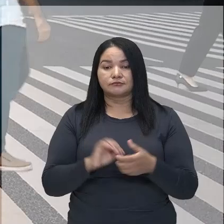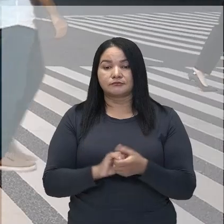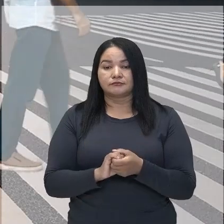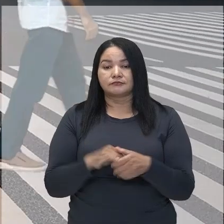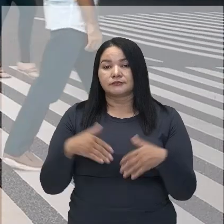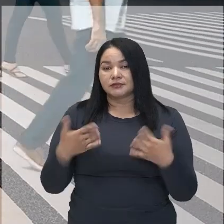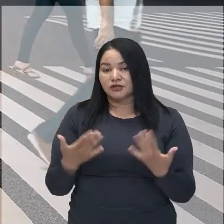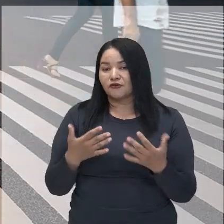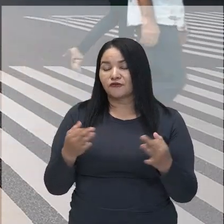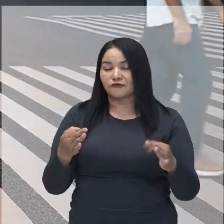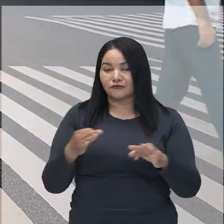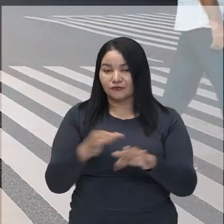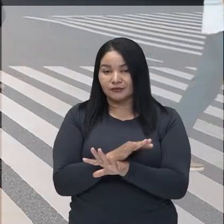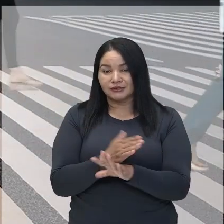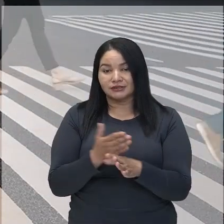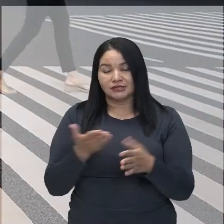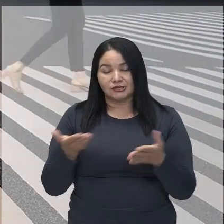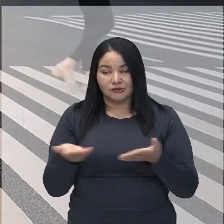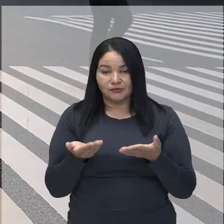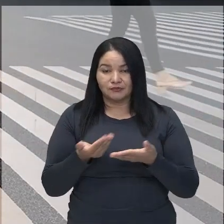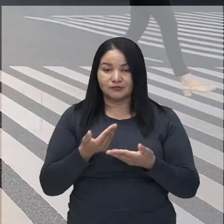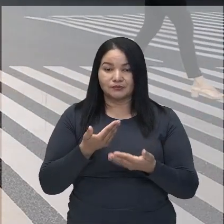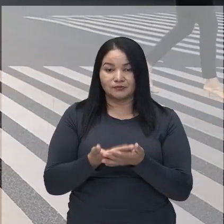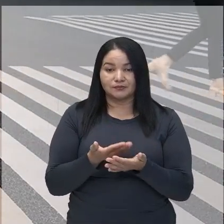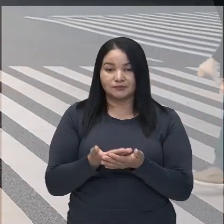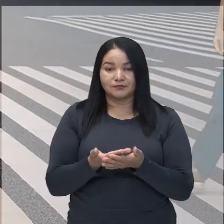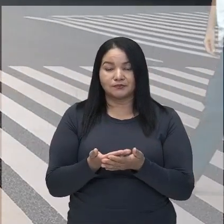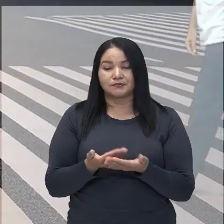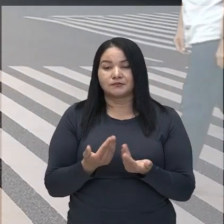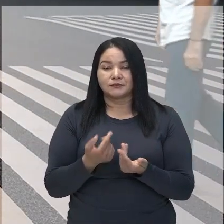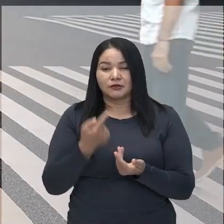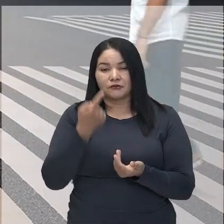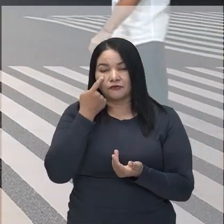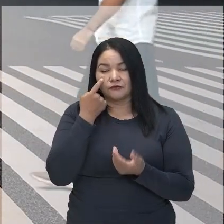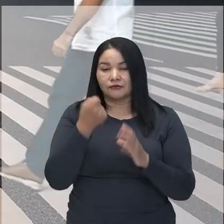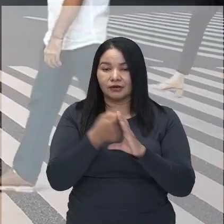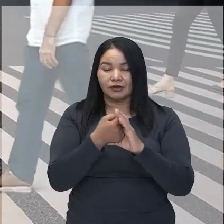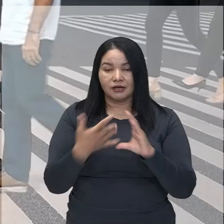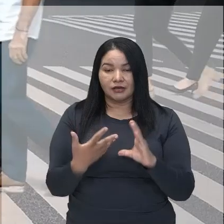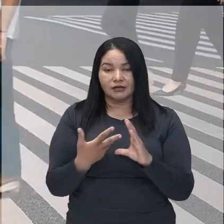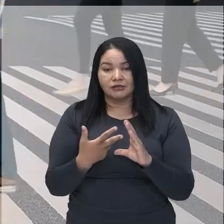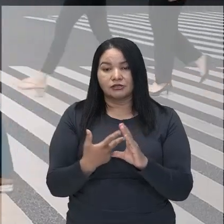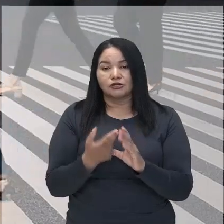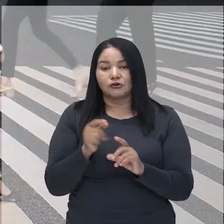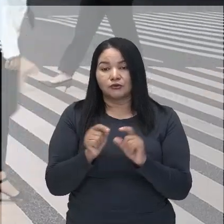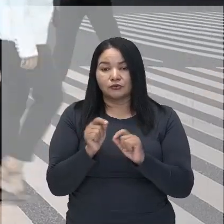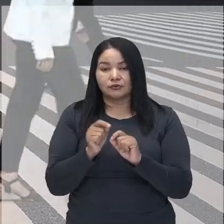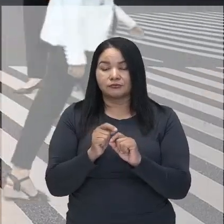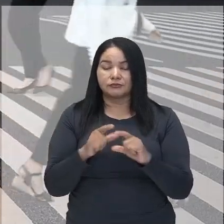nós finalizamos esse momento da nossa aula, né, verificando essas características sobre o